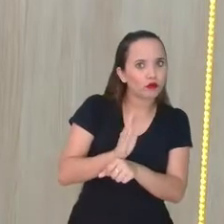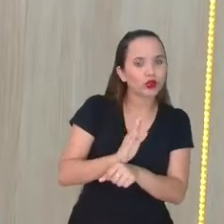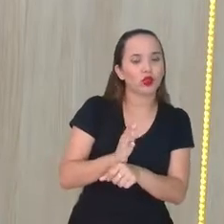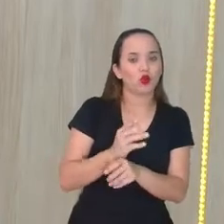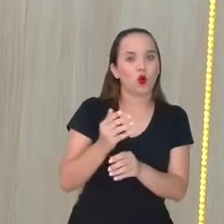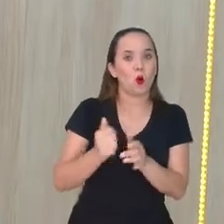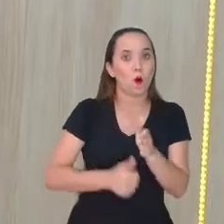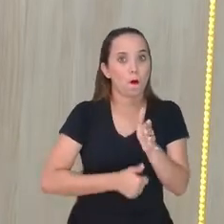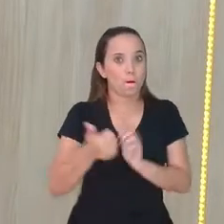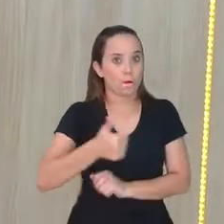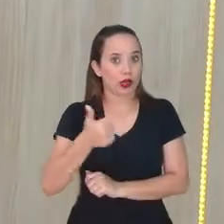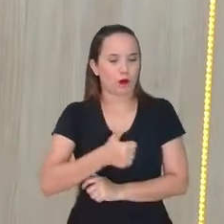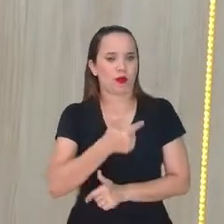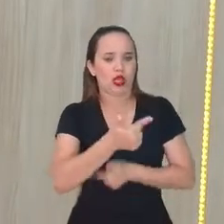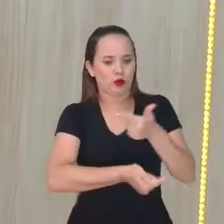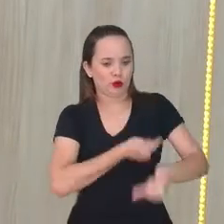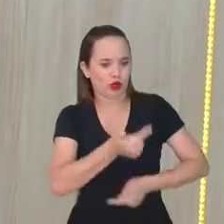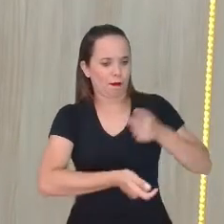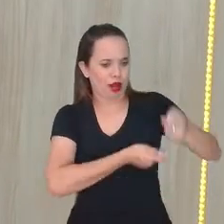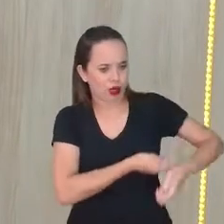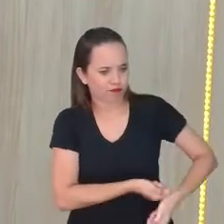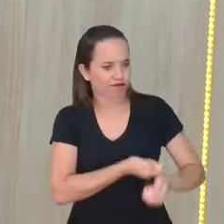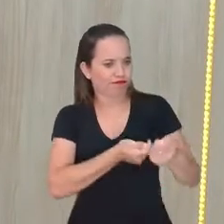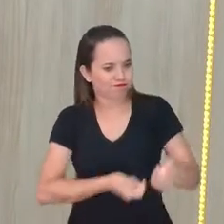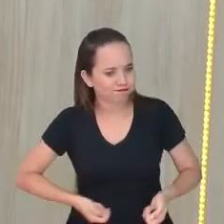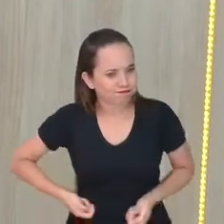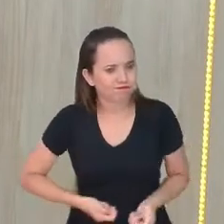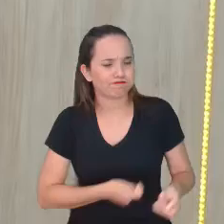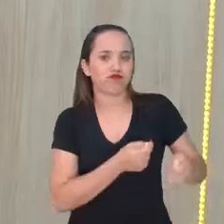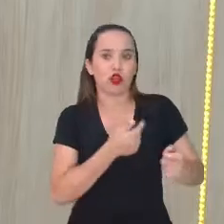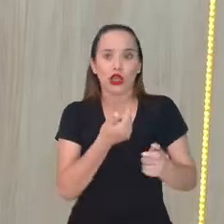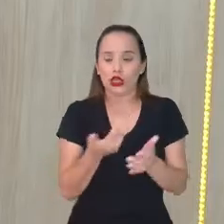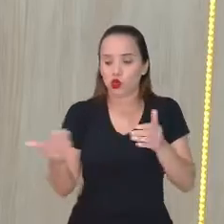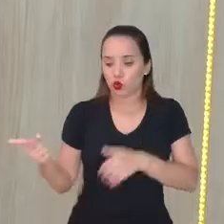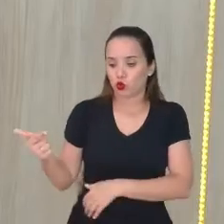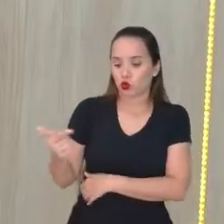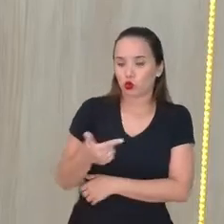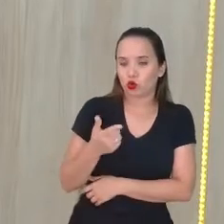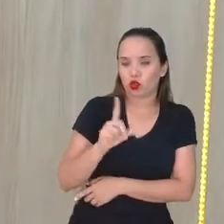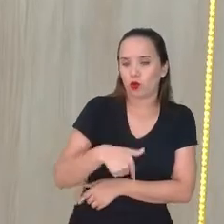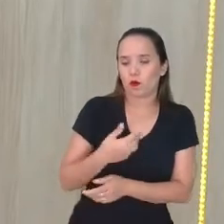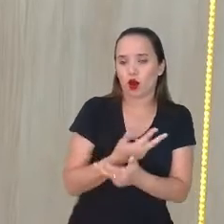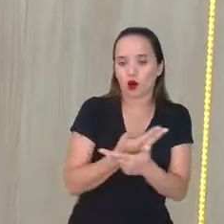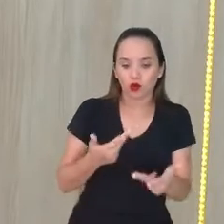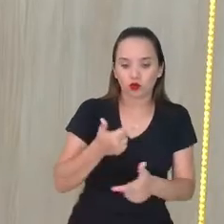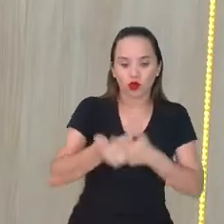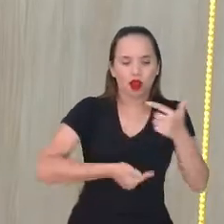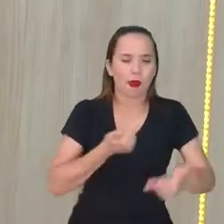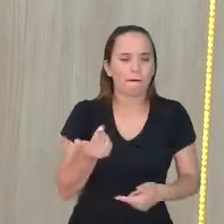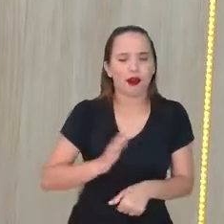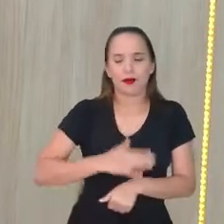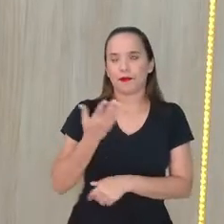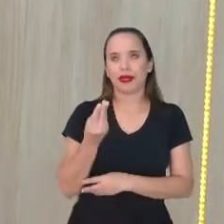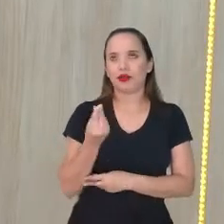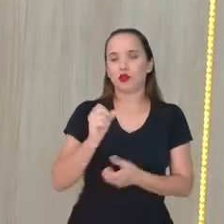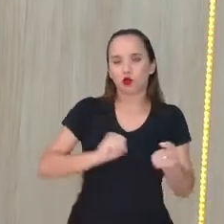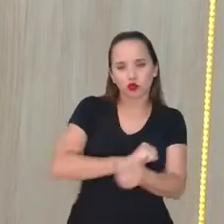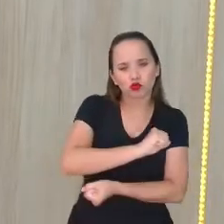um trabalho mais braçal, mais rústico, né? De uma agricultura ali mais, vamos dizer,